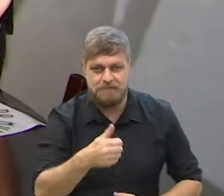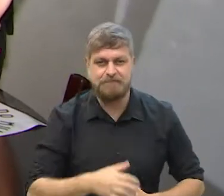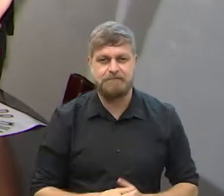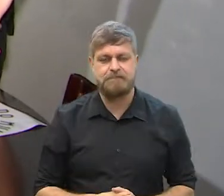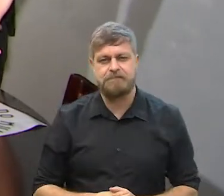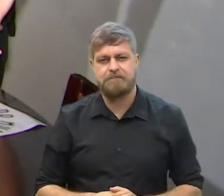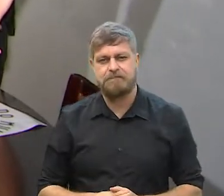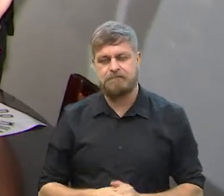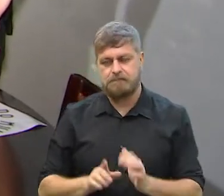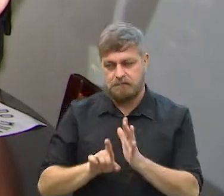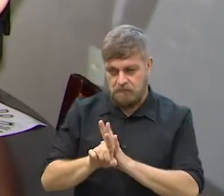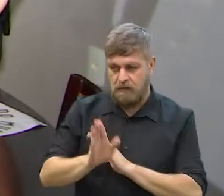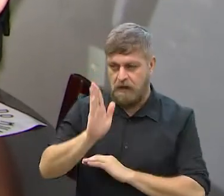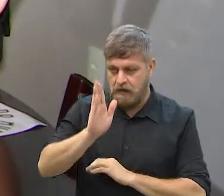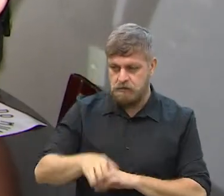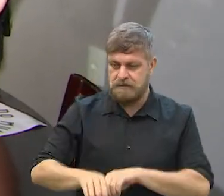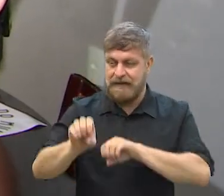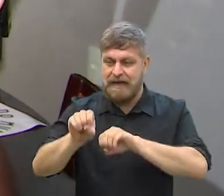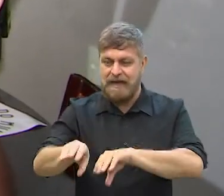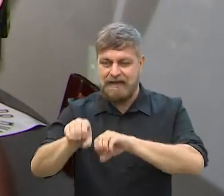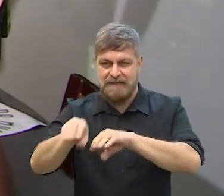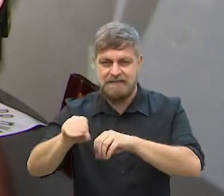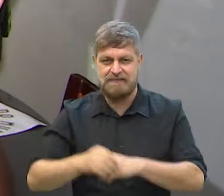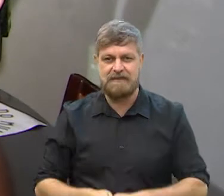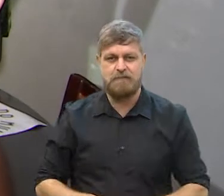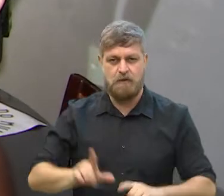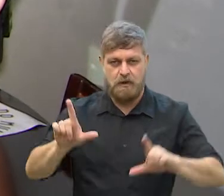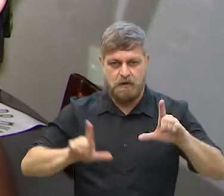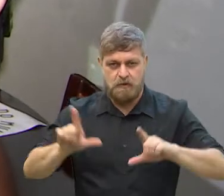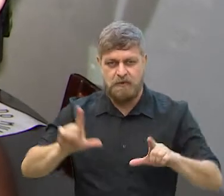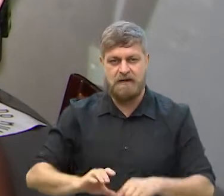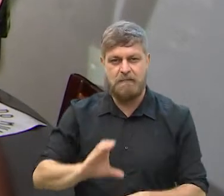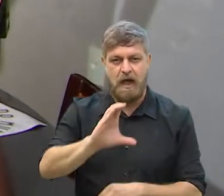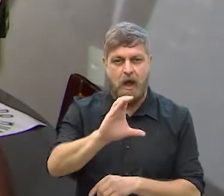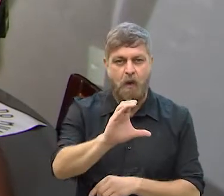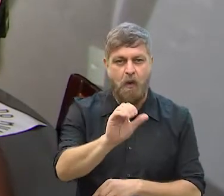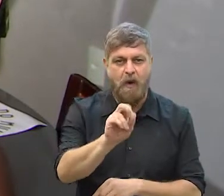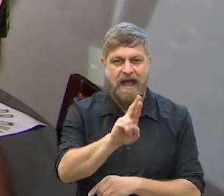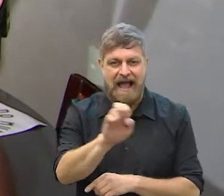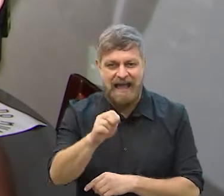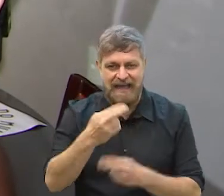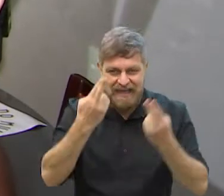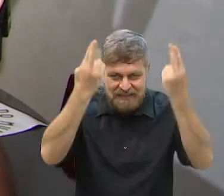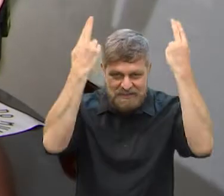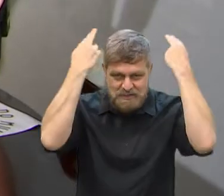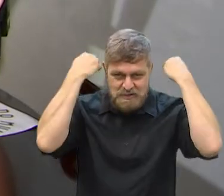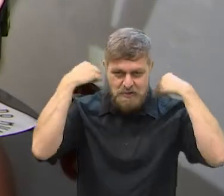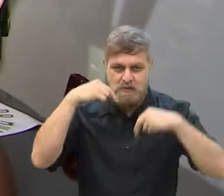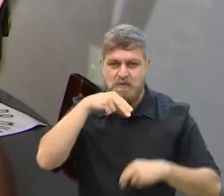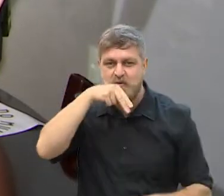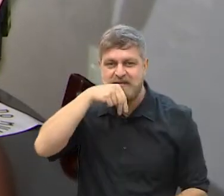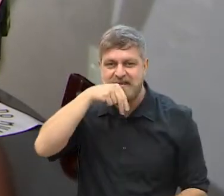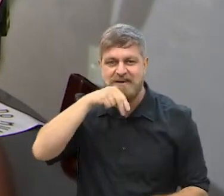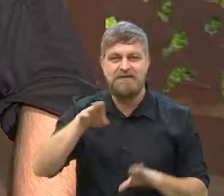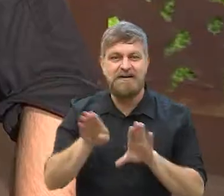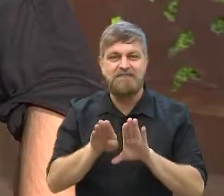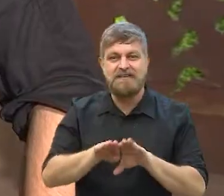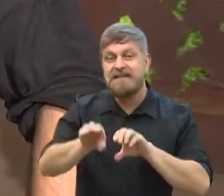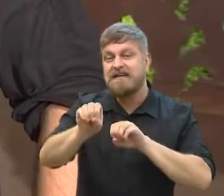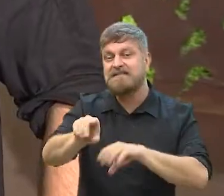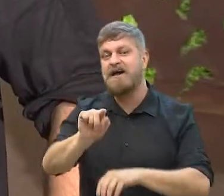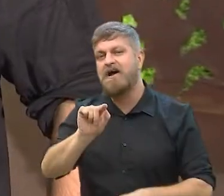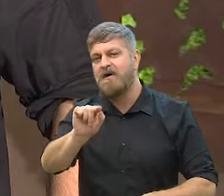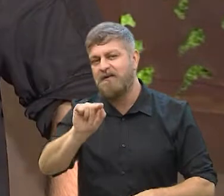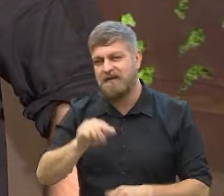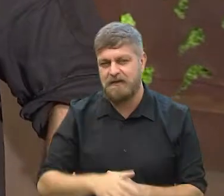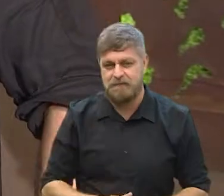e aí? A gente já ensinou então no Cozinha Fácil um carré de cordeiro. E agora? O que, que você vai ensinar para o pessoal de casa? Hoje a